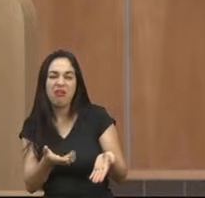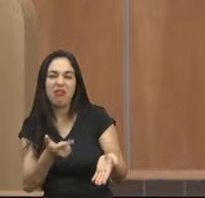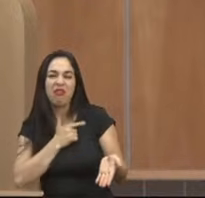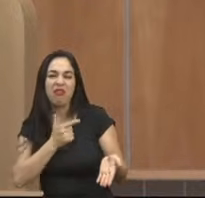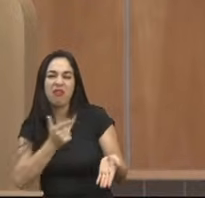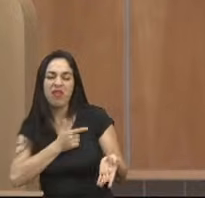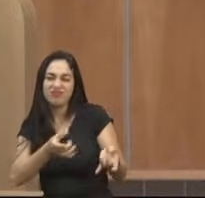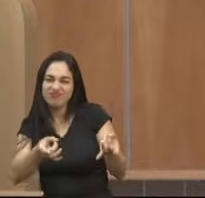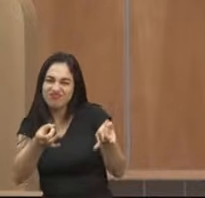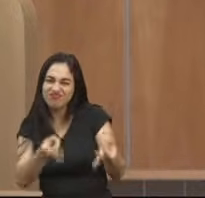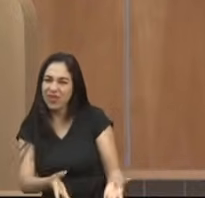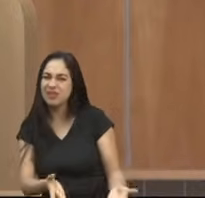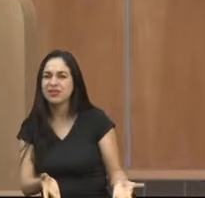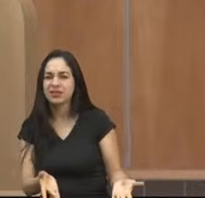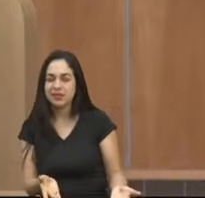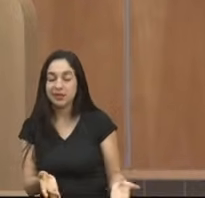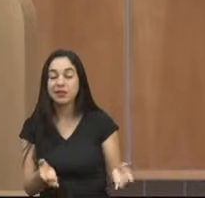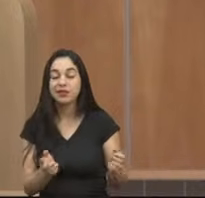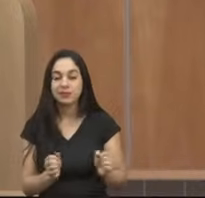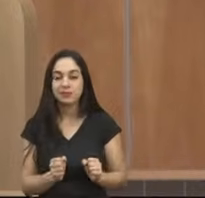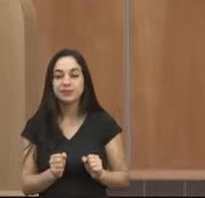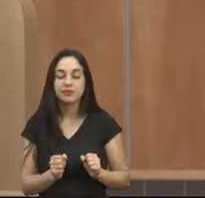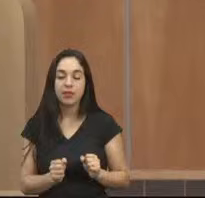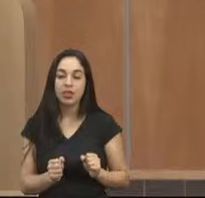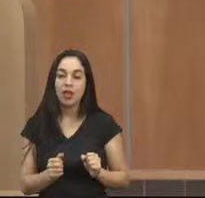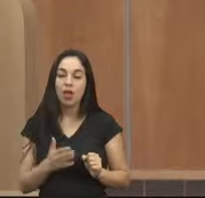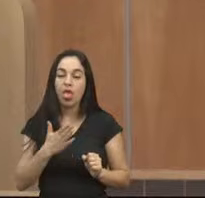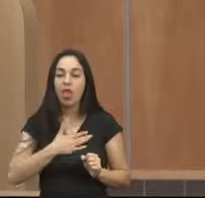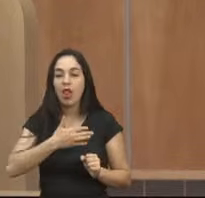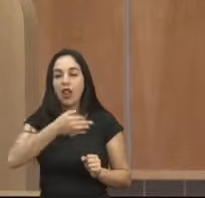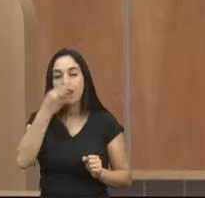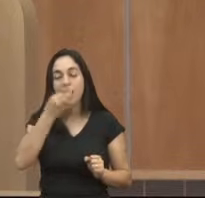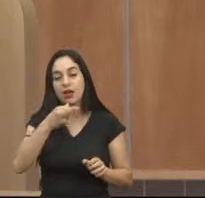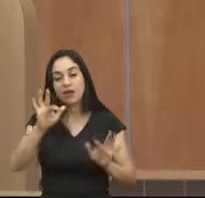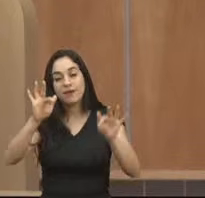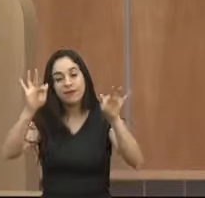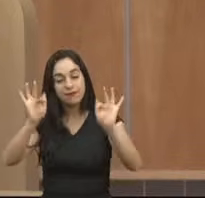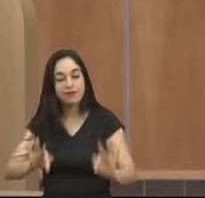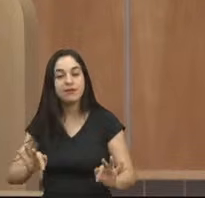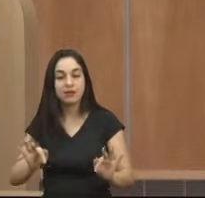abandono. Então, concluo aqui as minhas considerações,